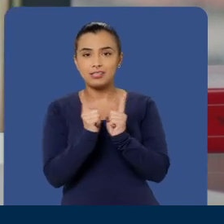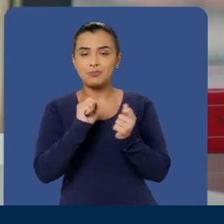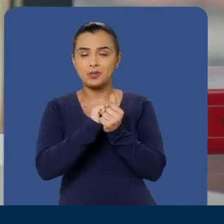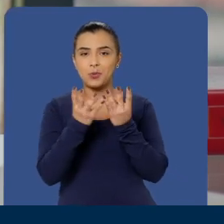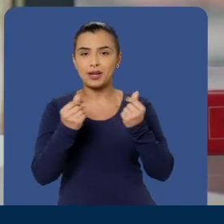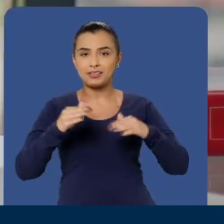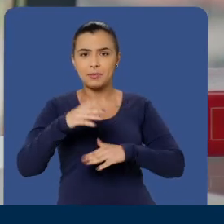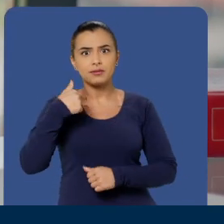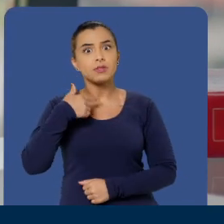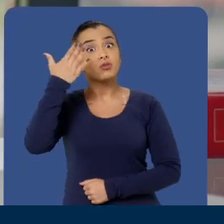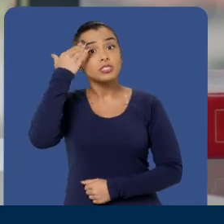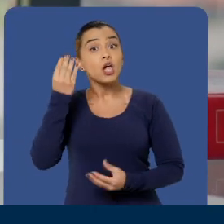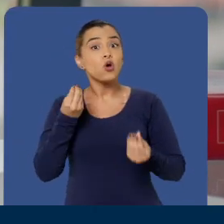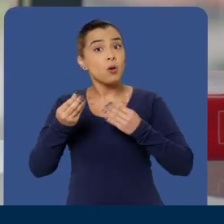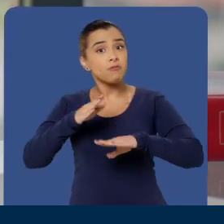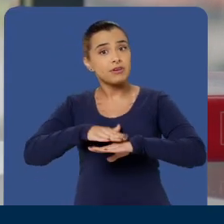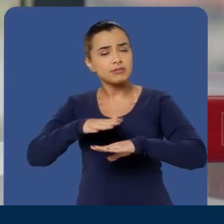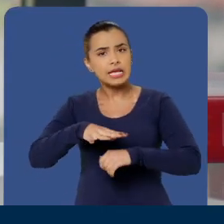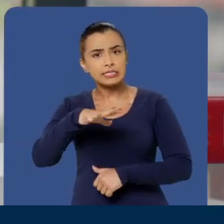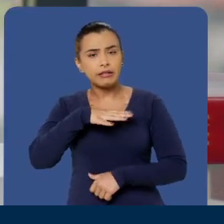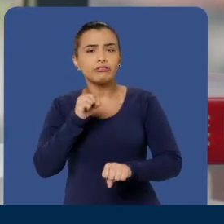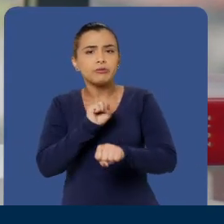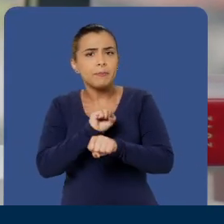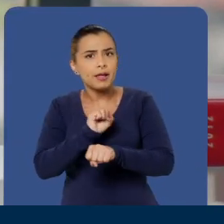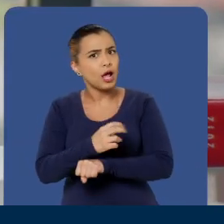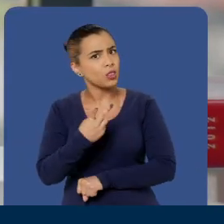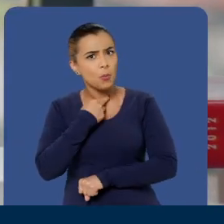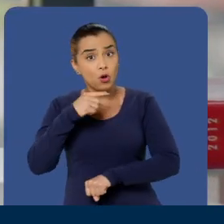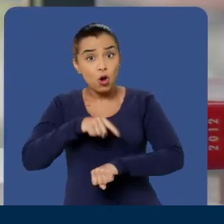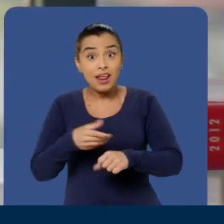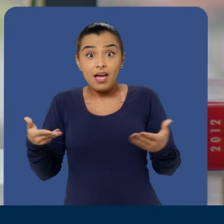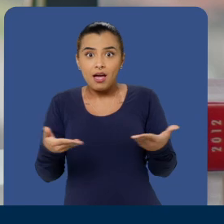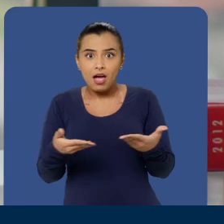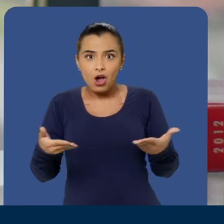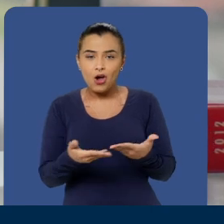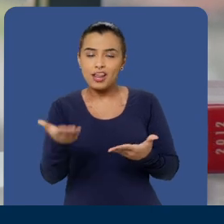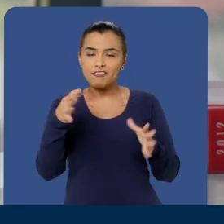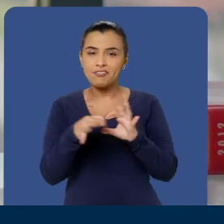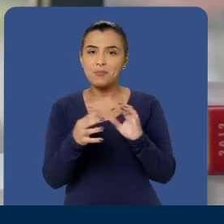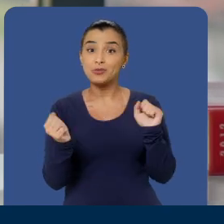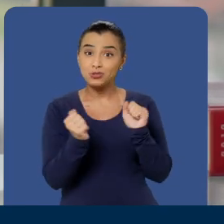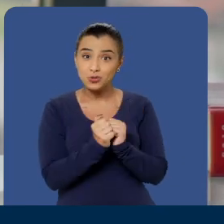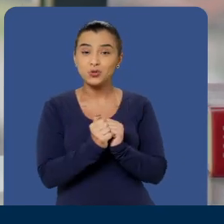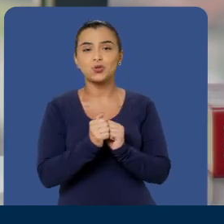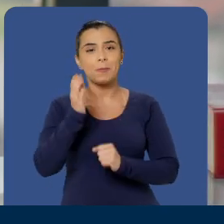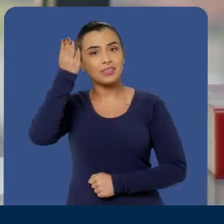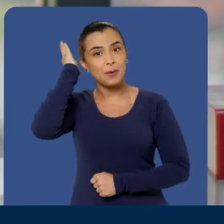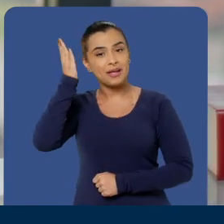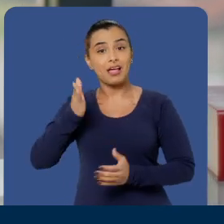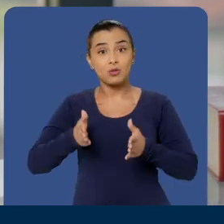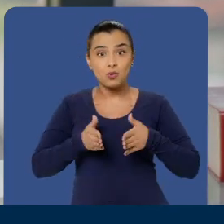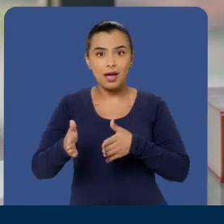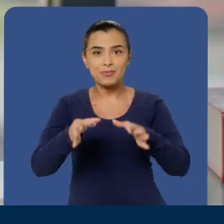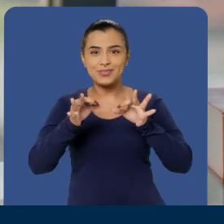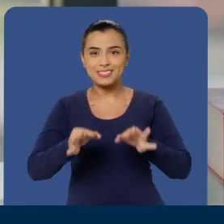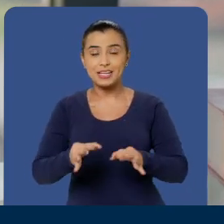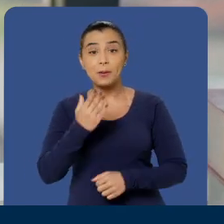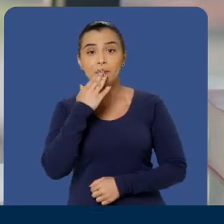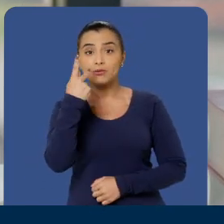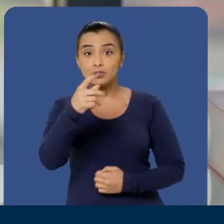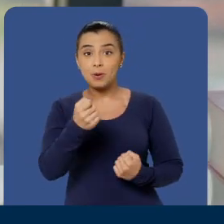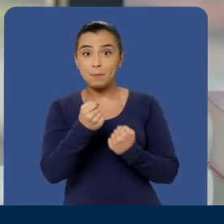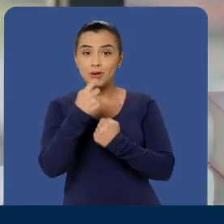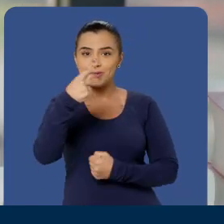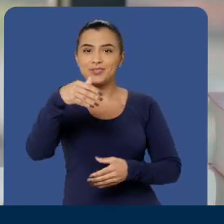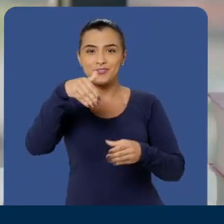sei como fazer. A cidade não pode esperar. A hora é agora. Vamos juntos colocar Taubaté no caminho certo.